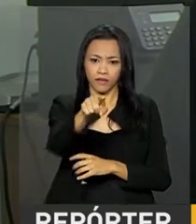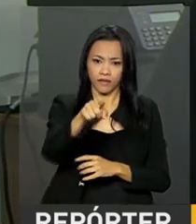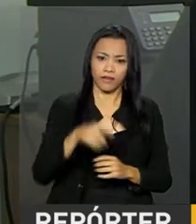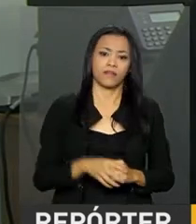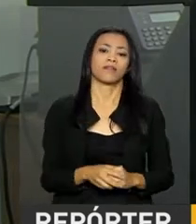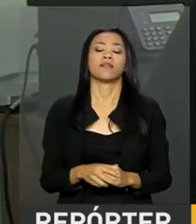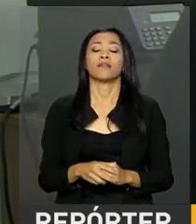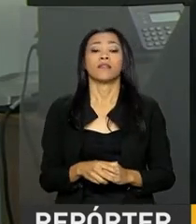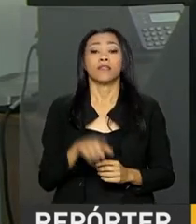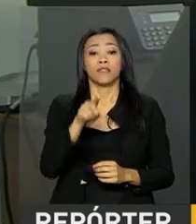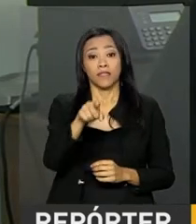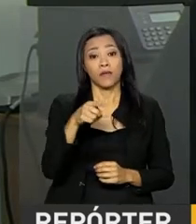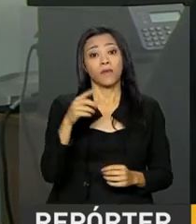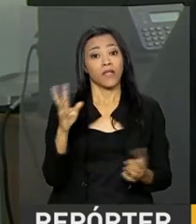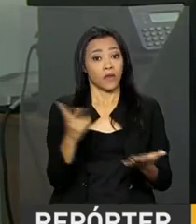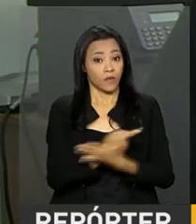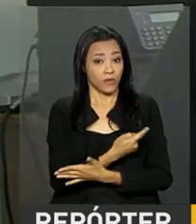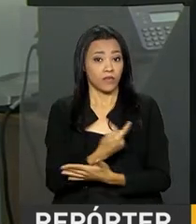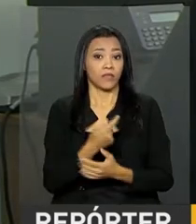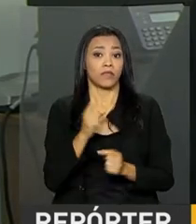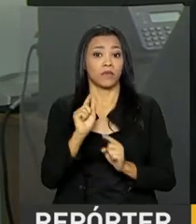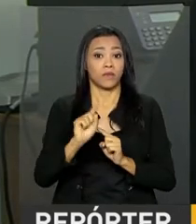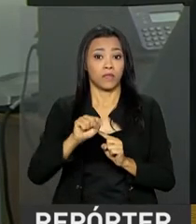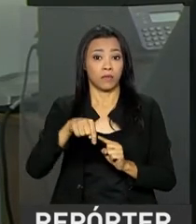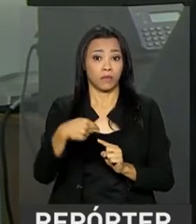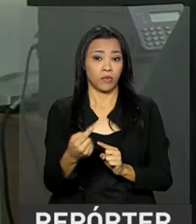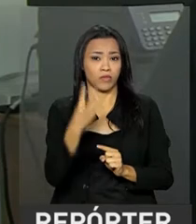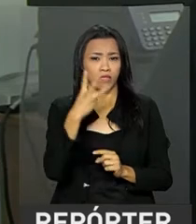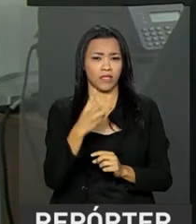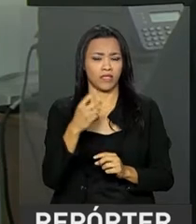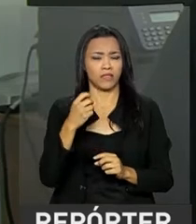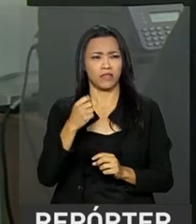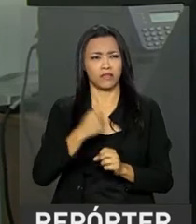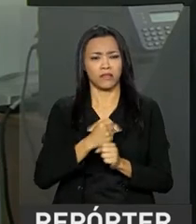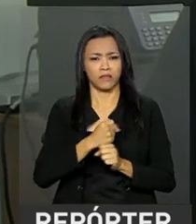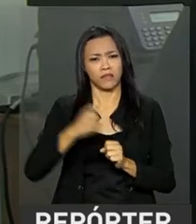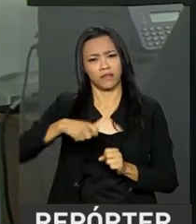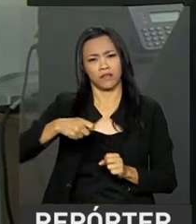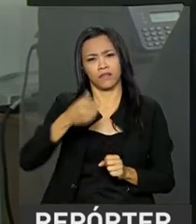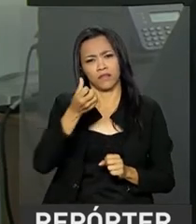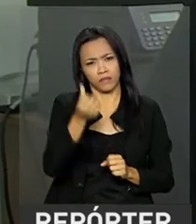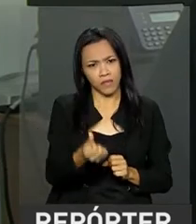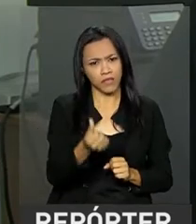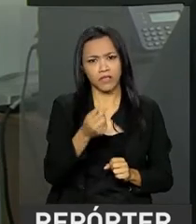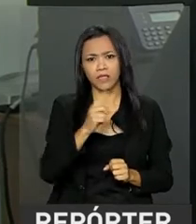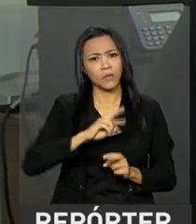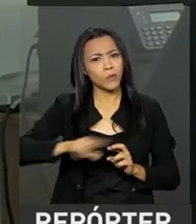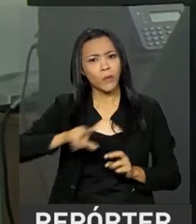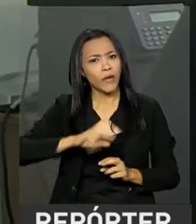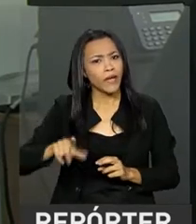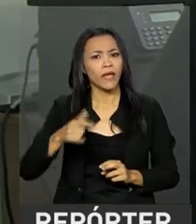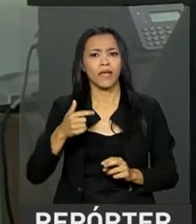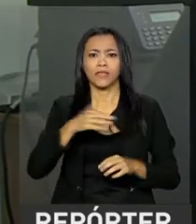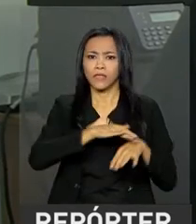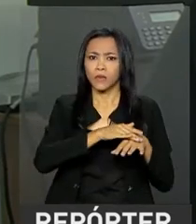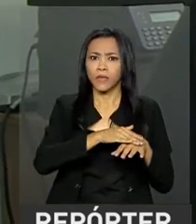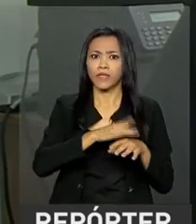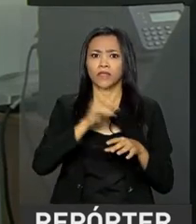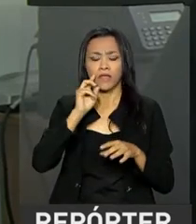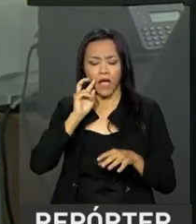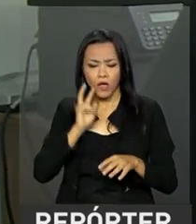idade primeiro momento como o marxismo depois três anos e seis meses que eles viram que não era real mas que permita melhorar o conforto